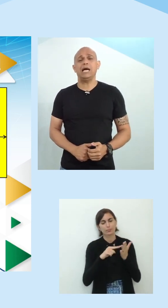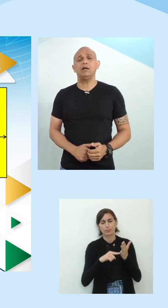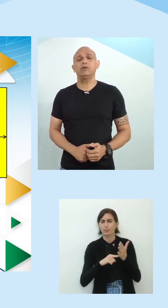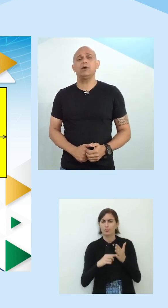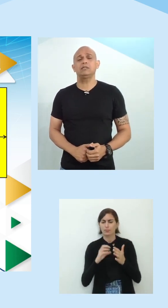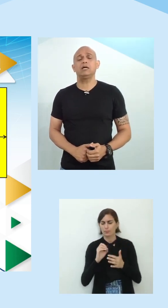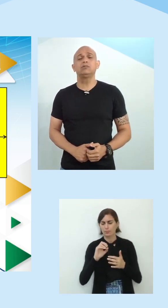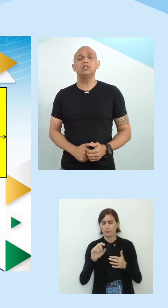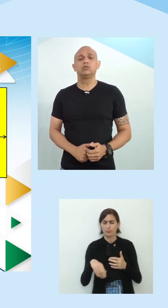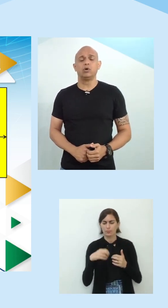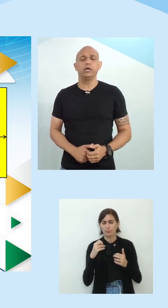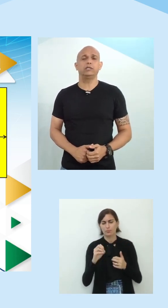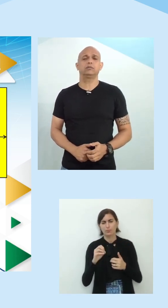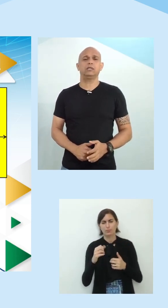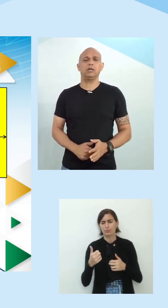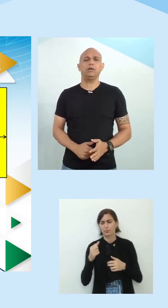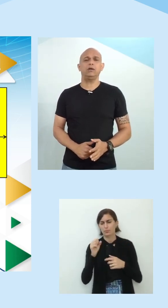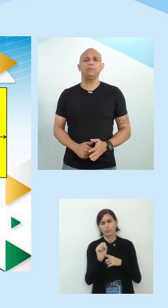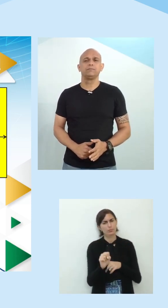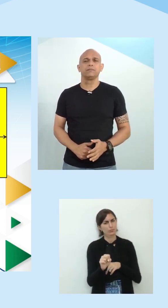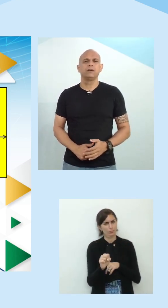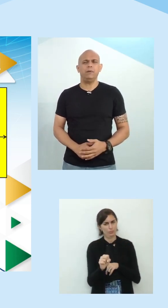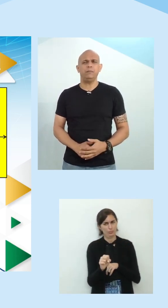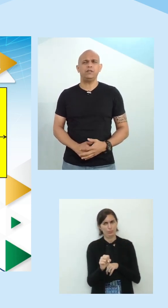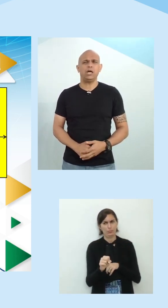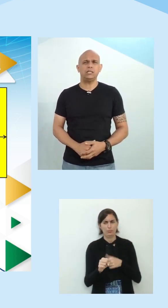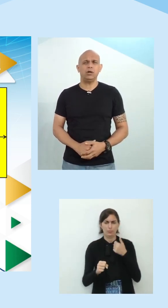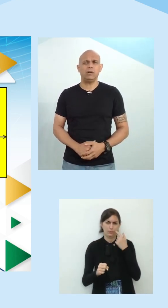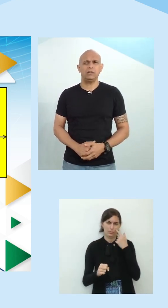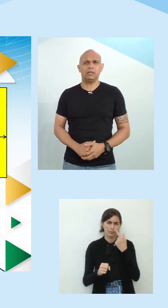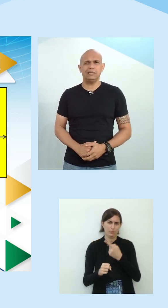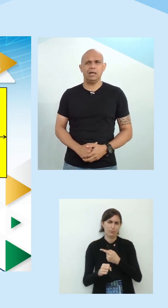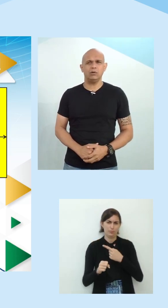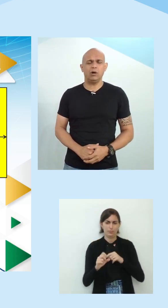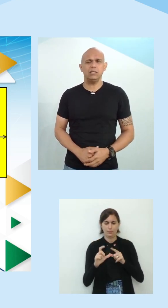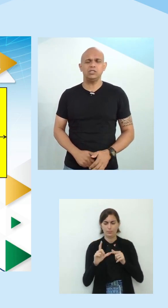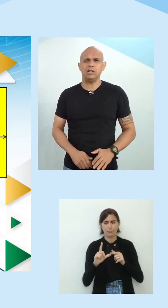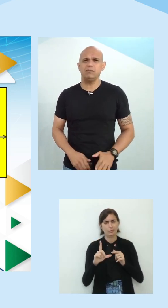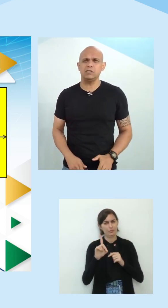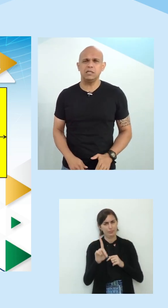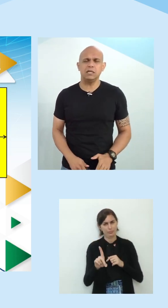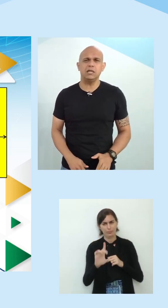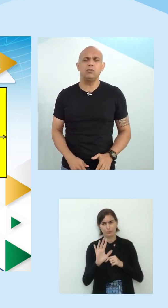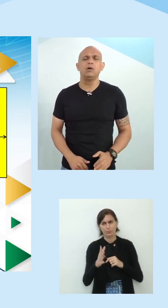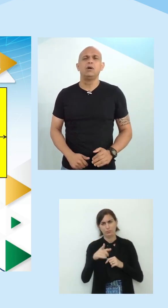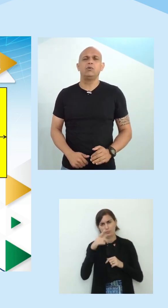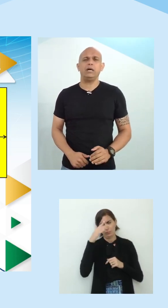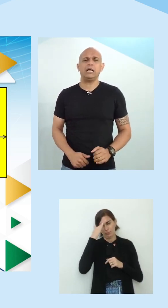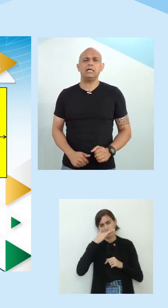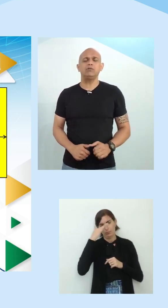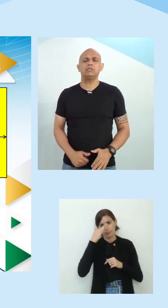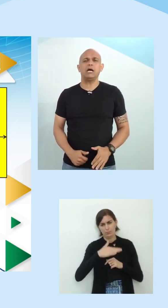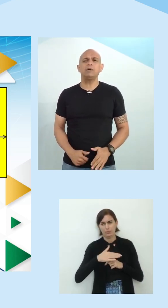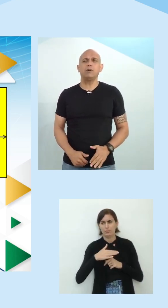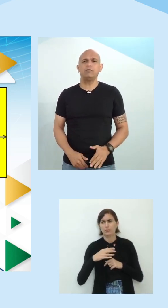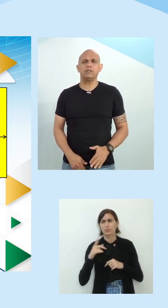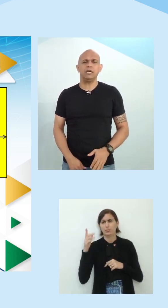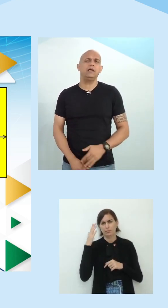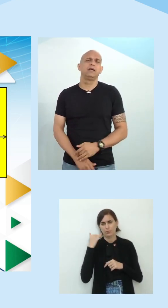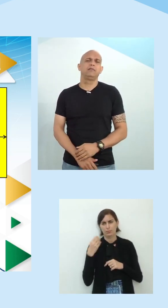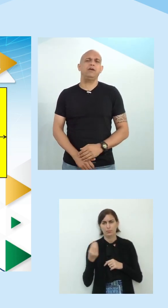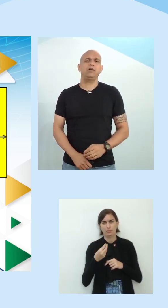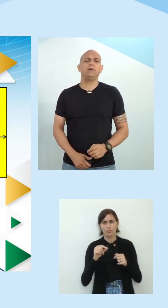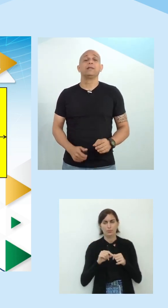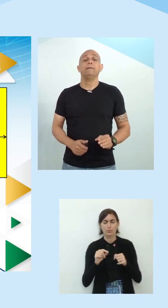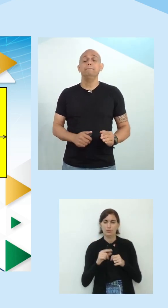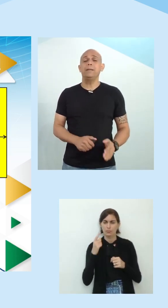deu 0,018. Tá tranquilo? Vamos fechar então com a letra D agora, já que você entendeu o recadinho e sabe como